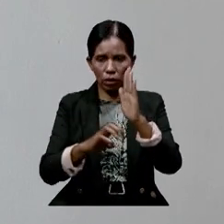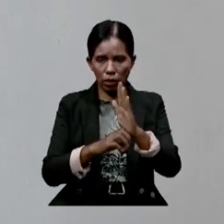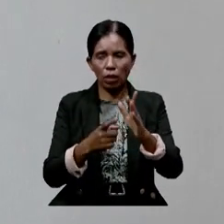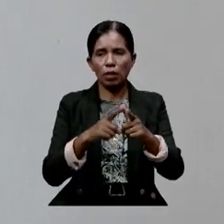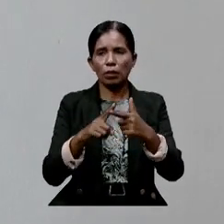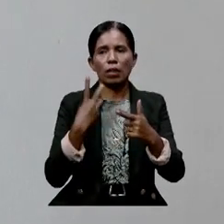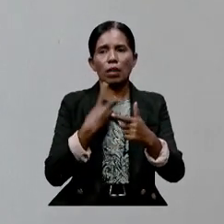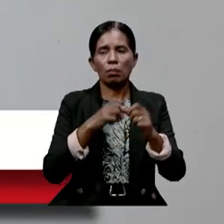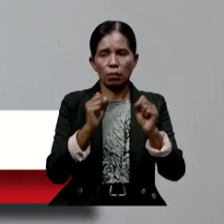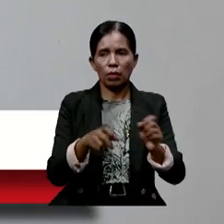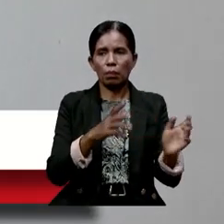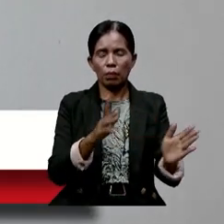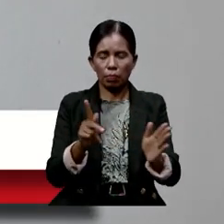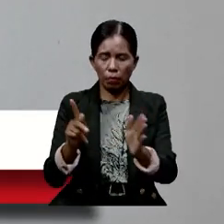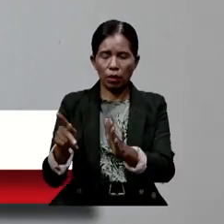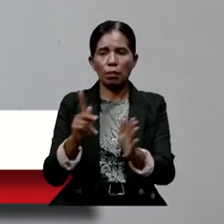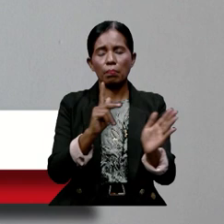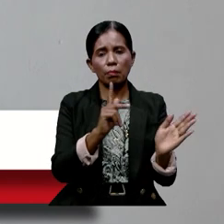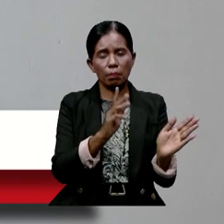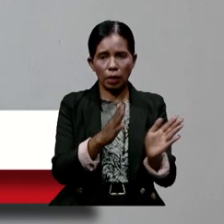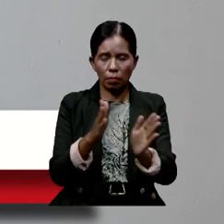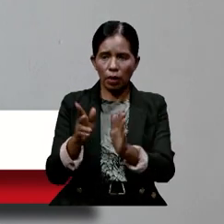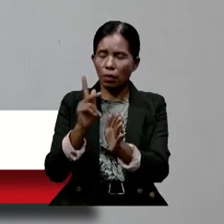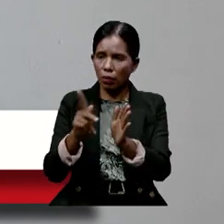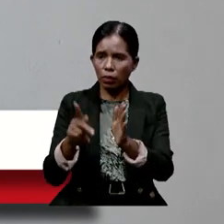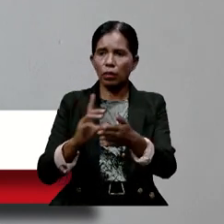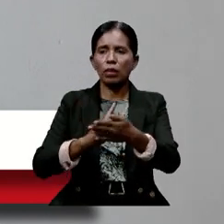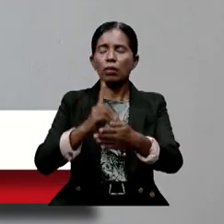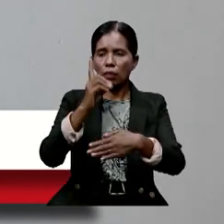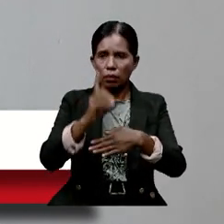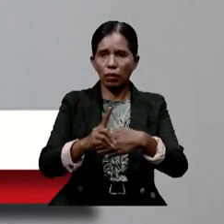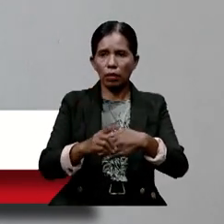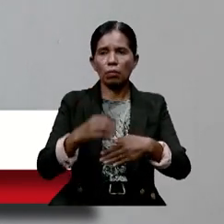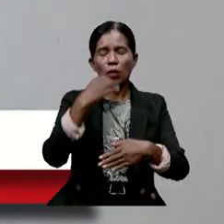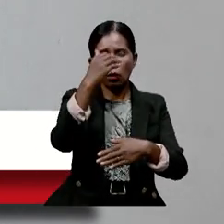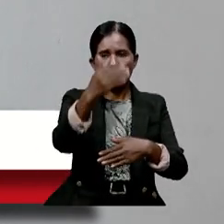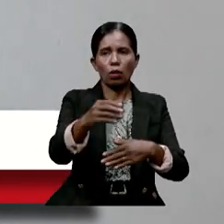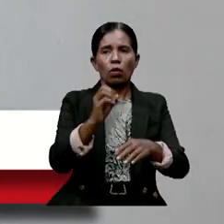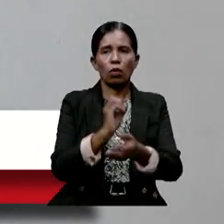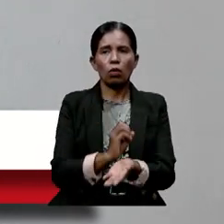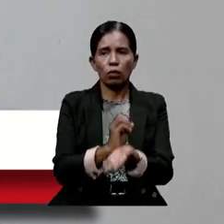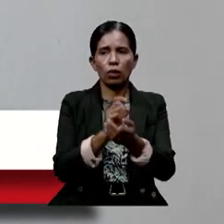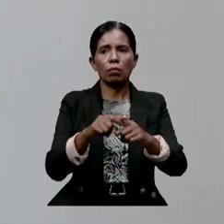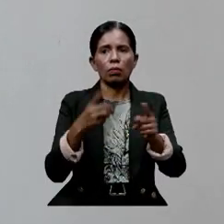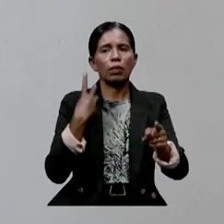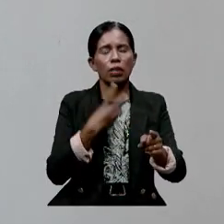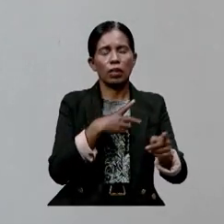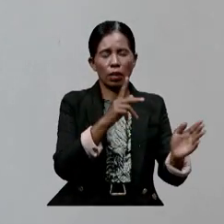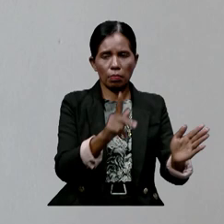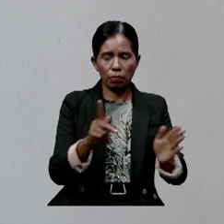Macami Belé prepara plano. Plano desenvolvimento ba o ecosinia. Vai ver, então, quando